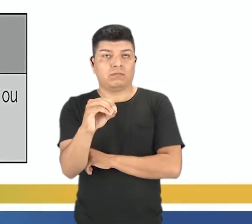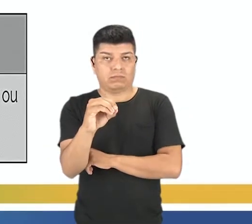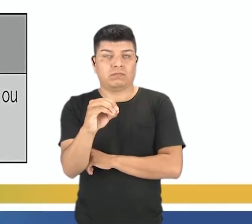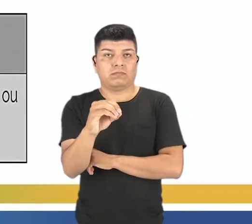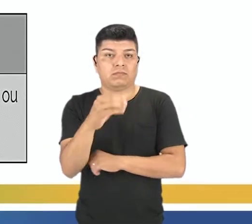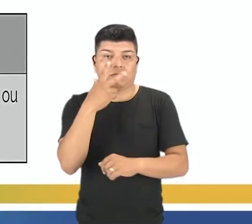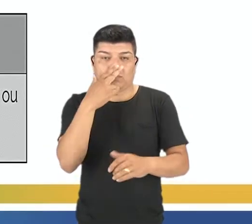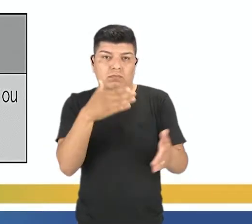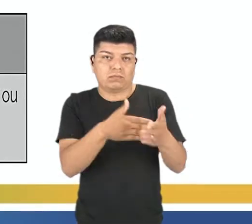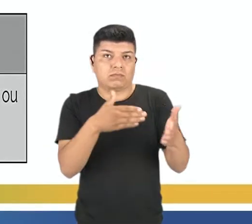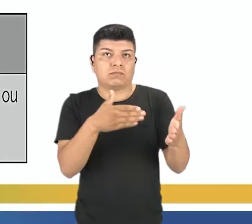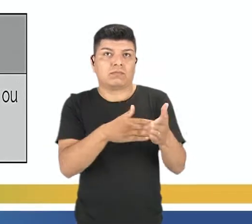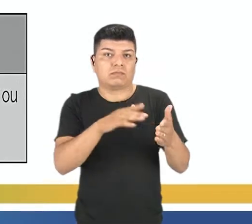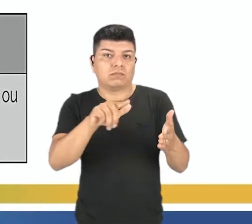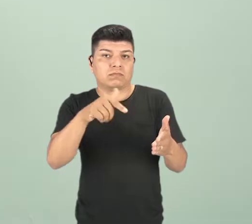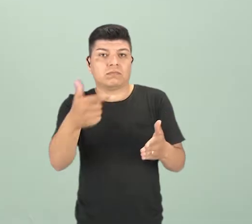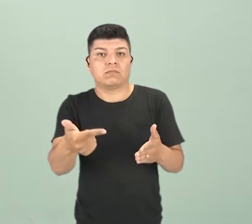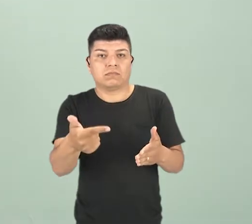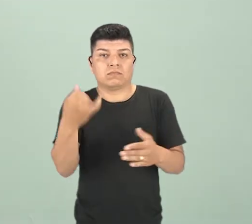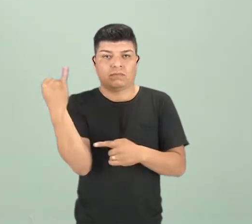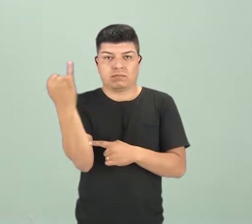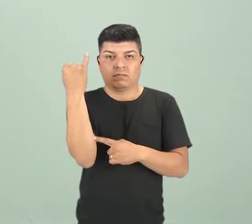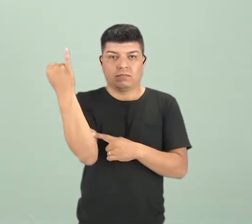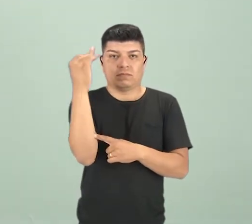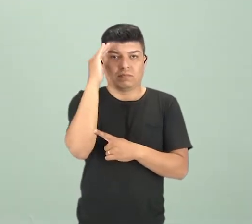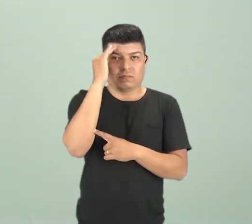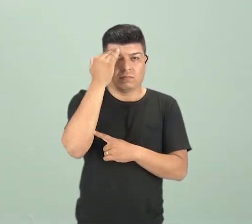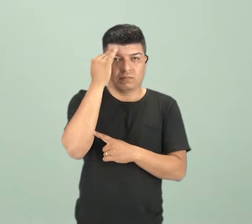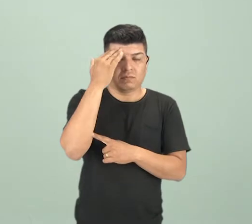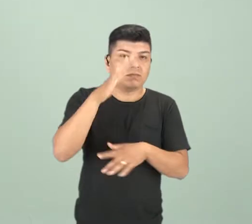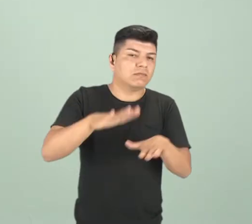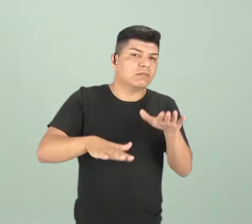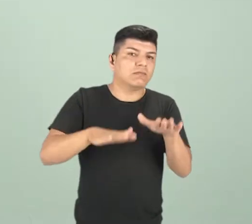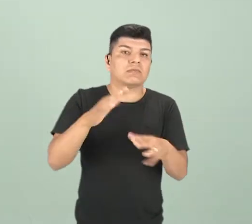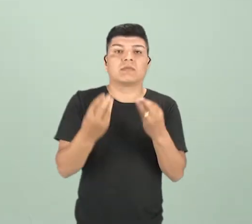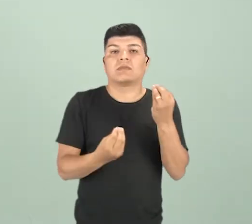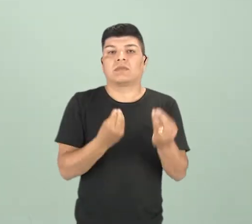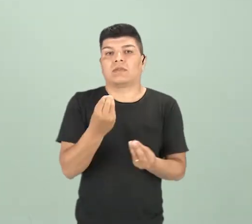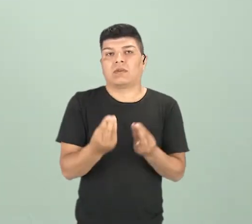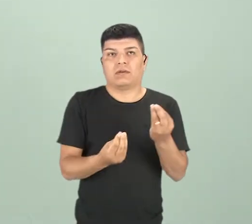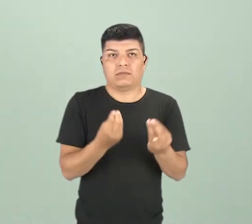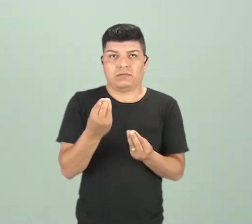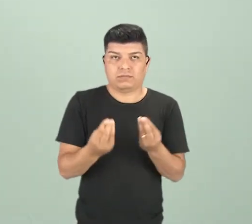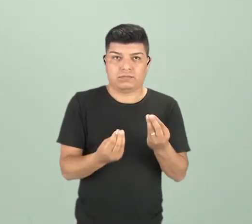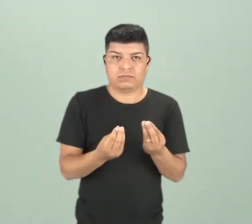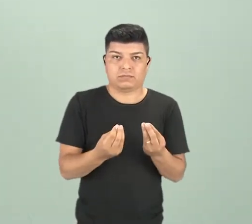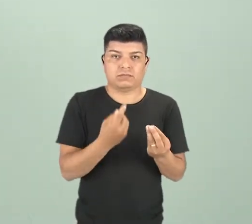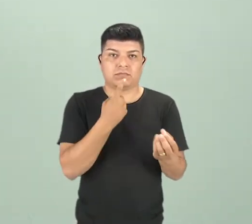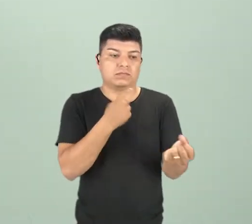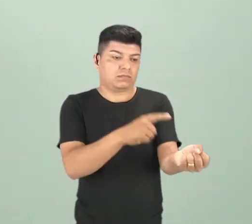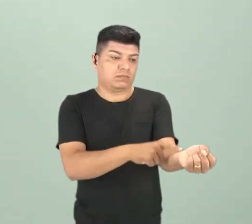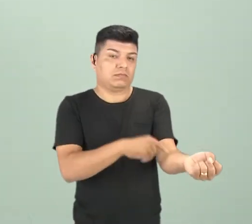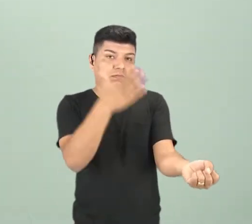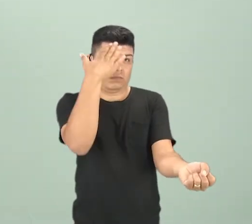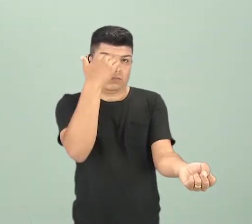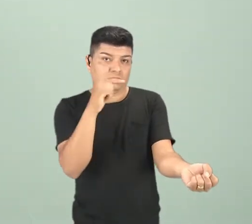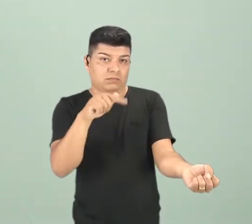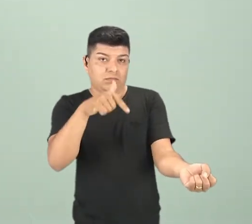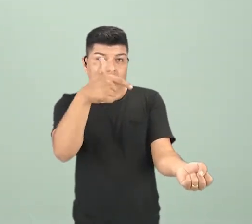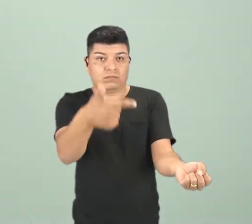que combate o antígeno, tá? Isso é importante para a gente entender mais ou menos como é que um sangue reconhece o outro,